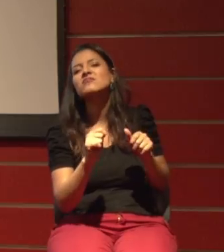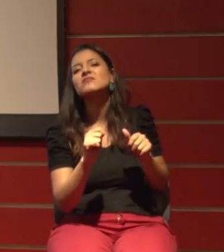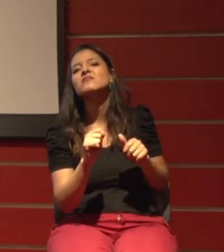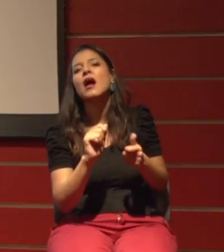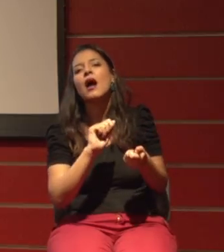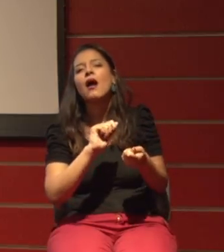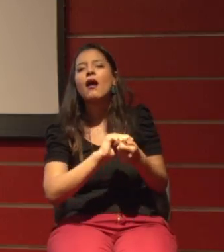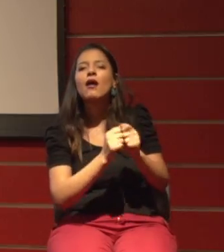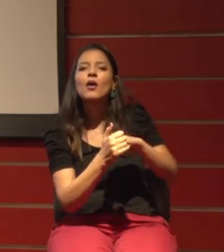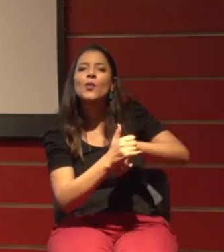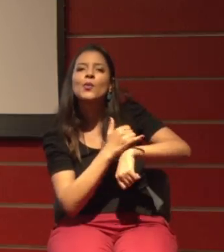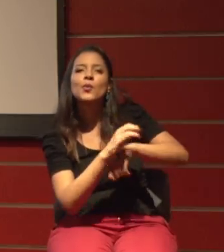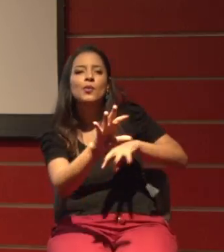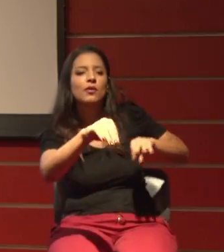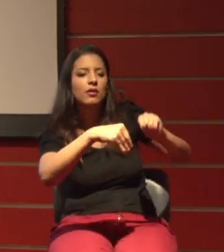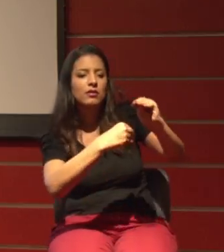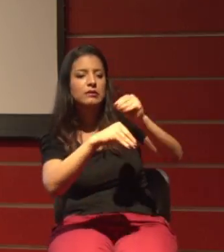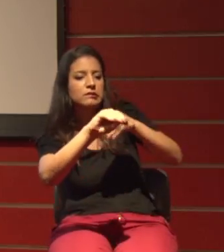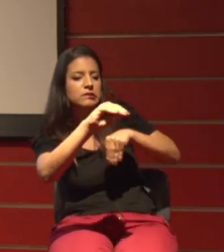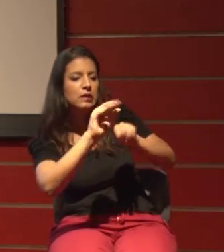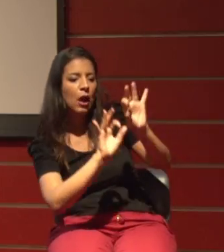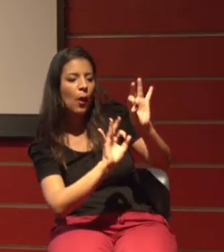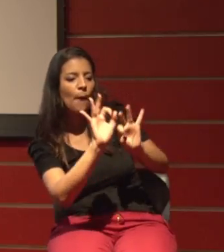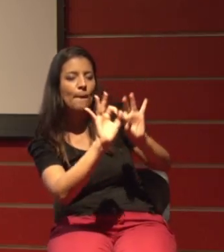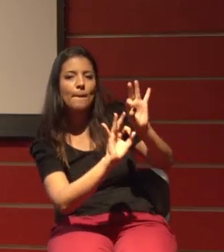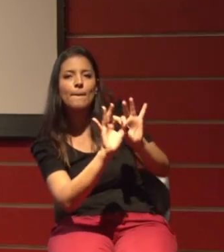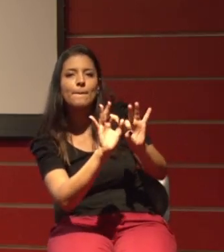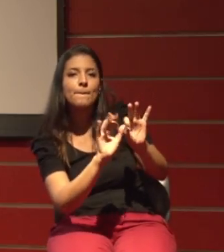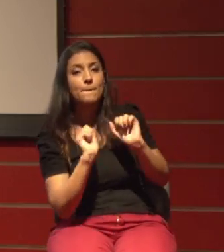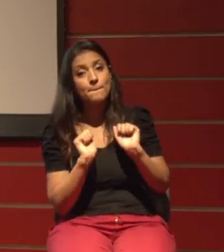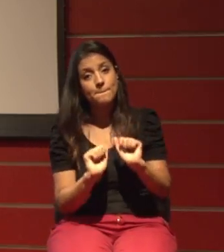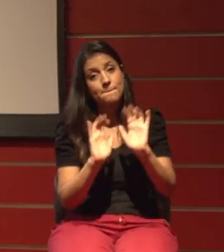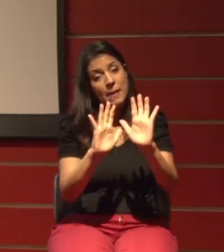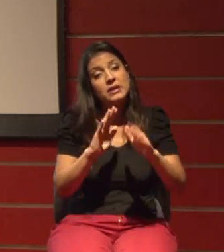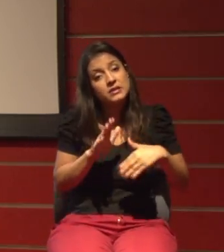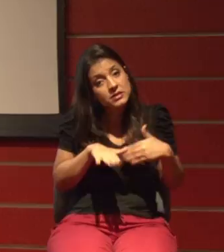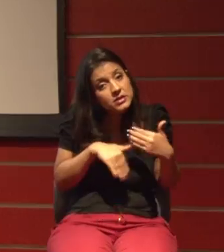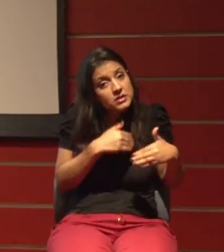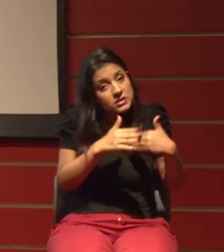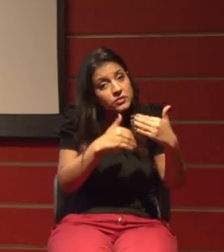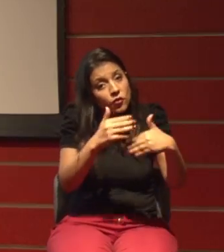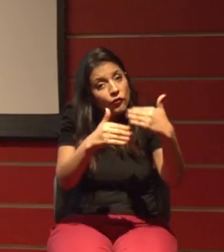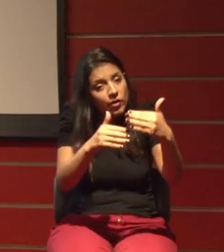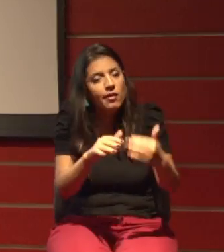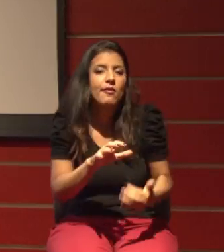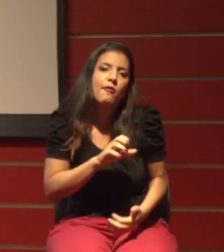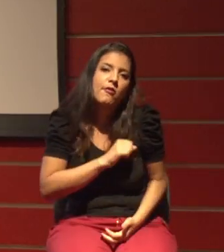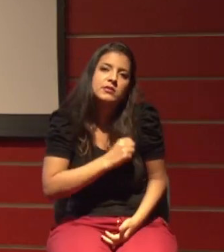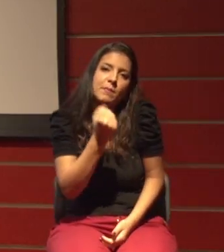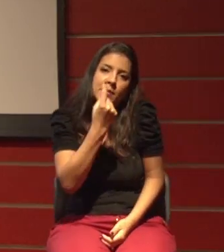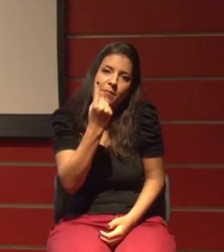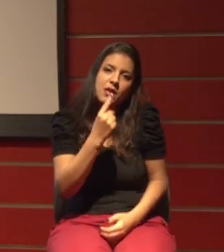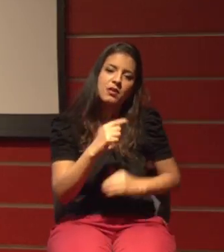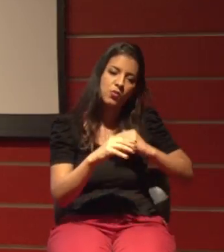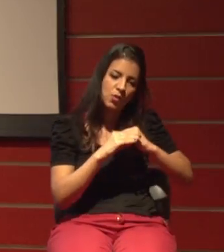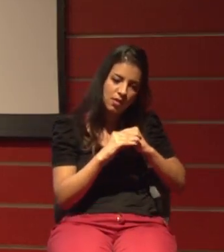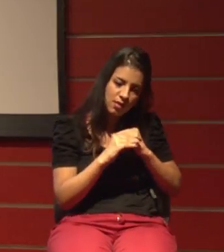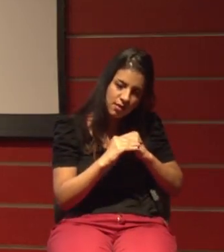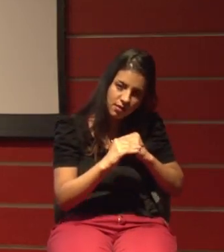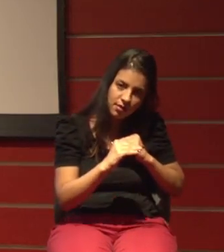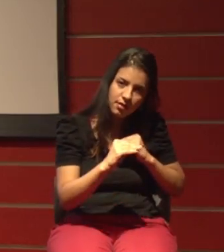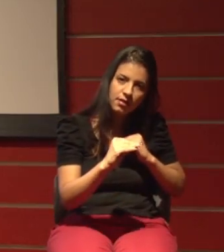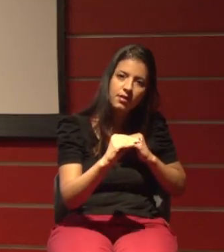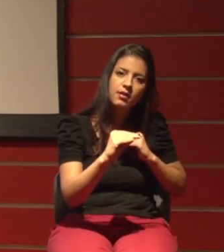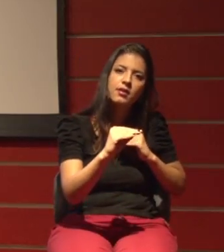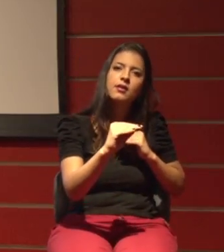jeito que você acha que essa história pode ser melhor contada né mas para desenvolvê-la eu eu gosto de trabalhar com uma com uma uma